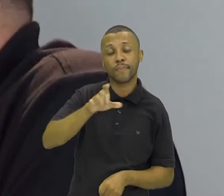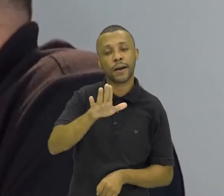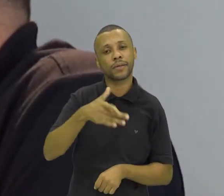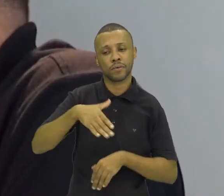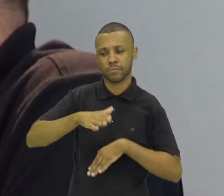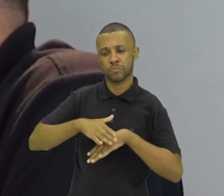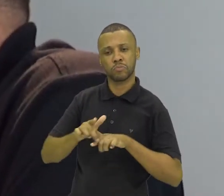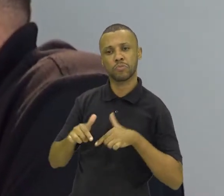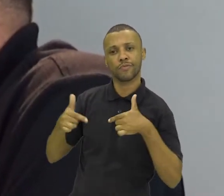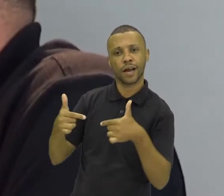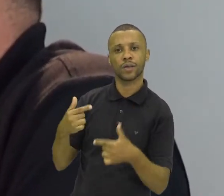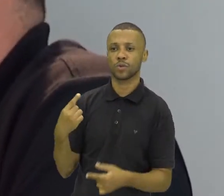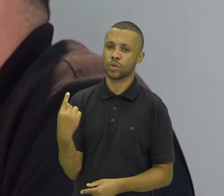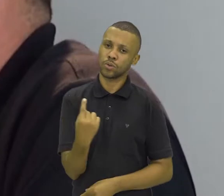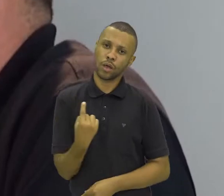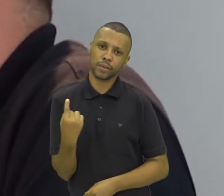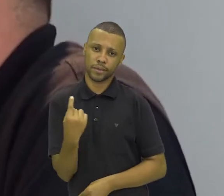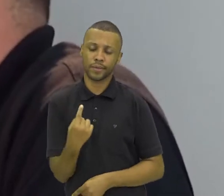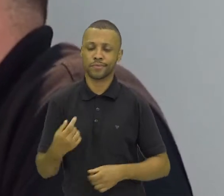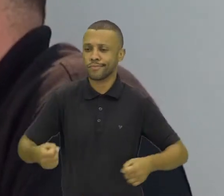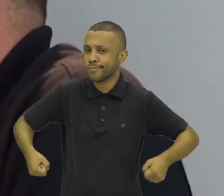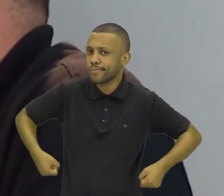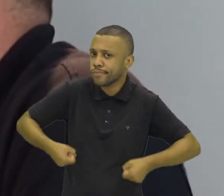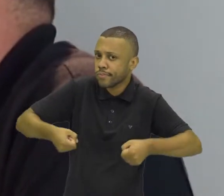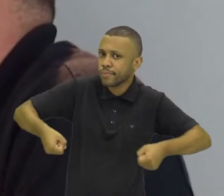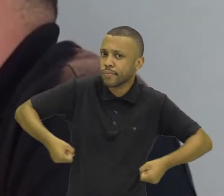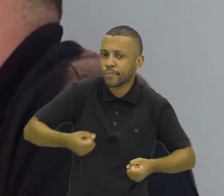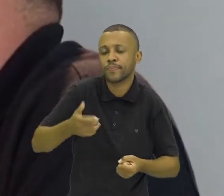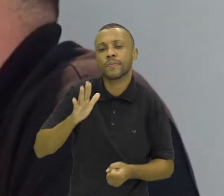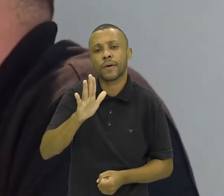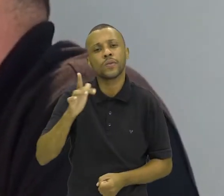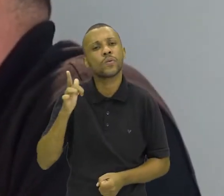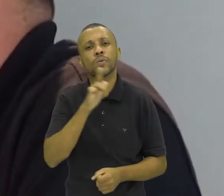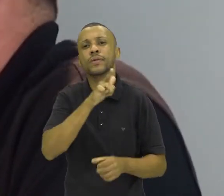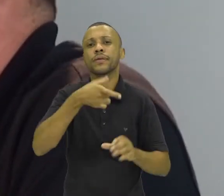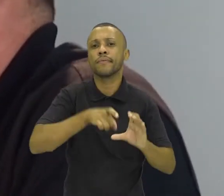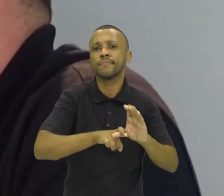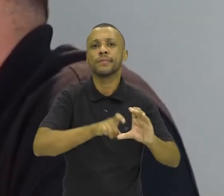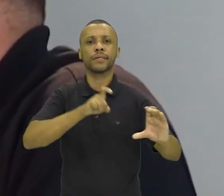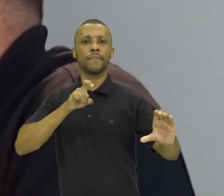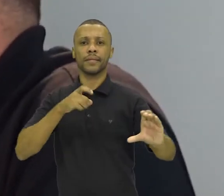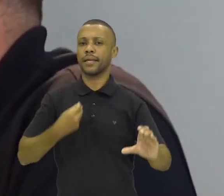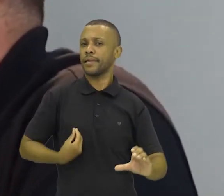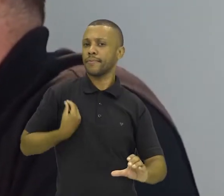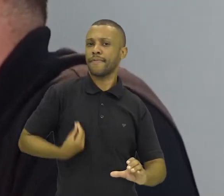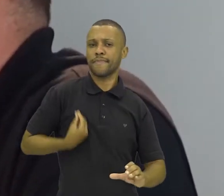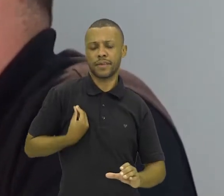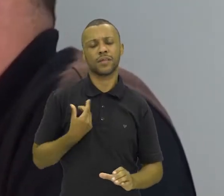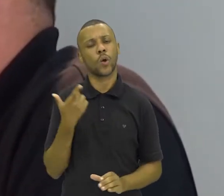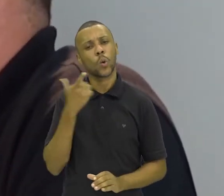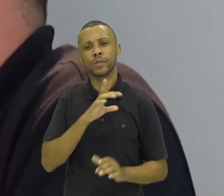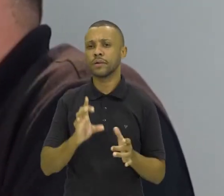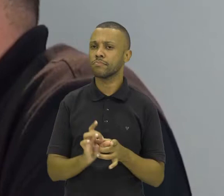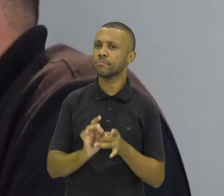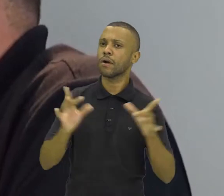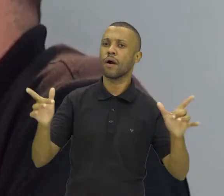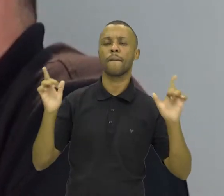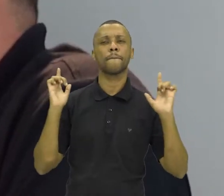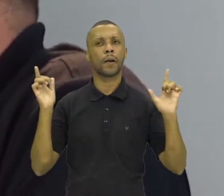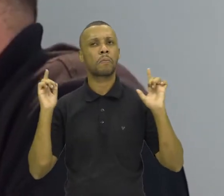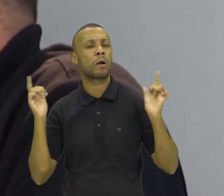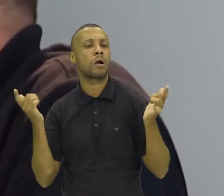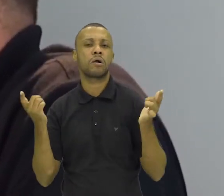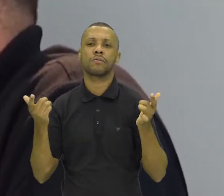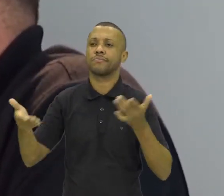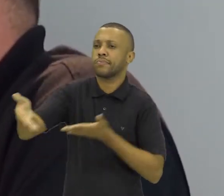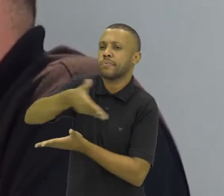quase tudo sozinho, né? Só estudava na época, mas tinha minha independência, digamos assim. Aí da noite pro dia você